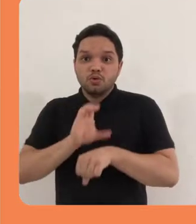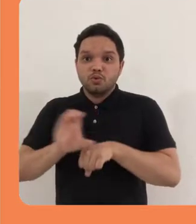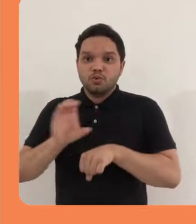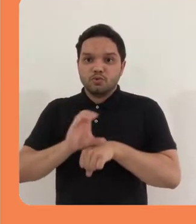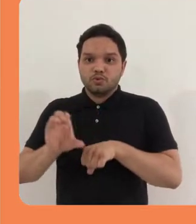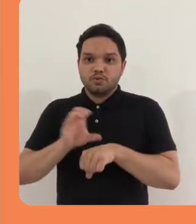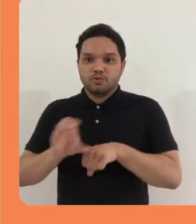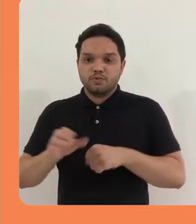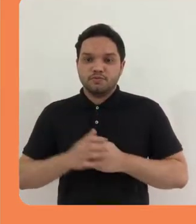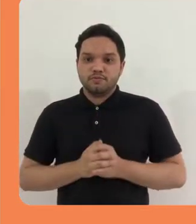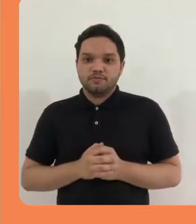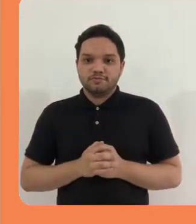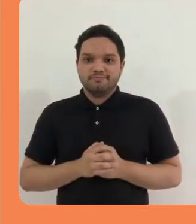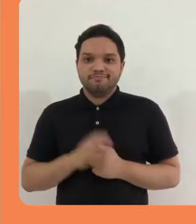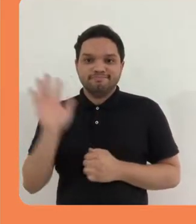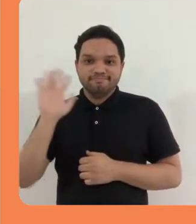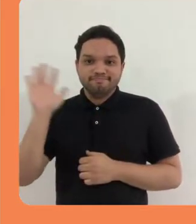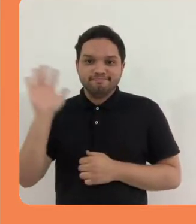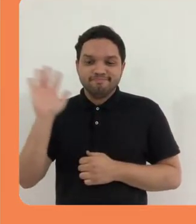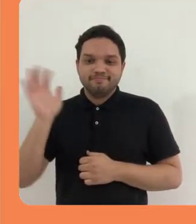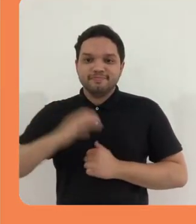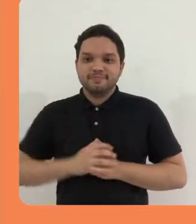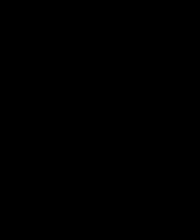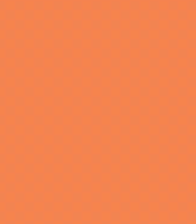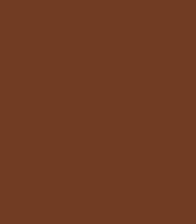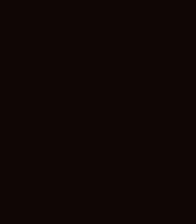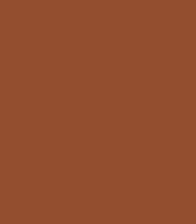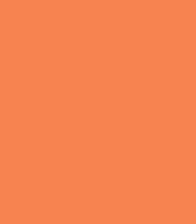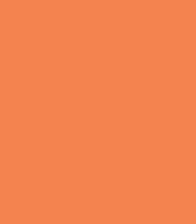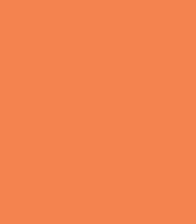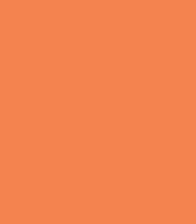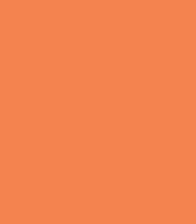do curso e até mais